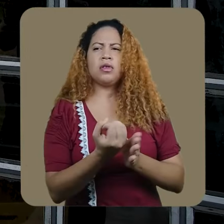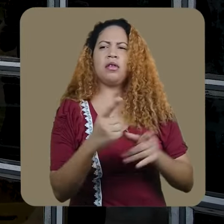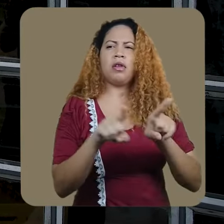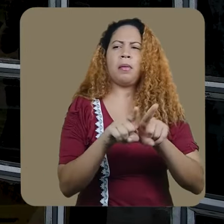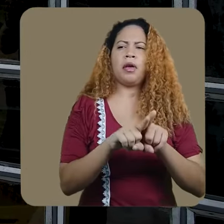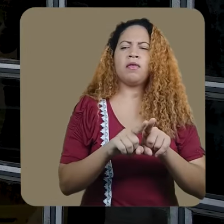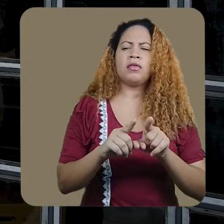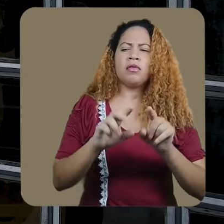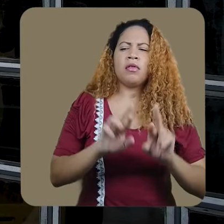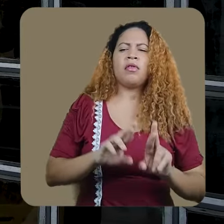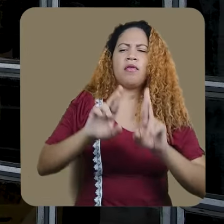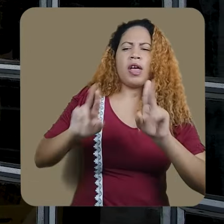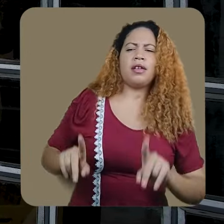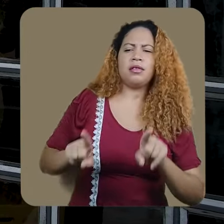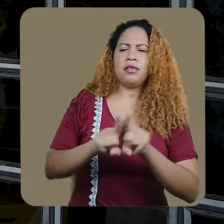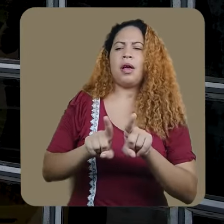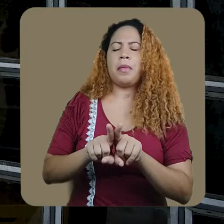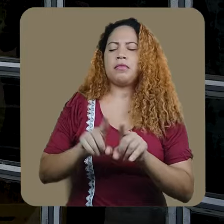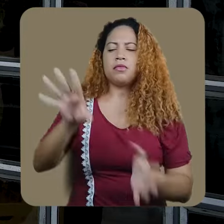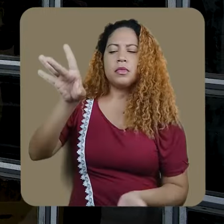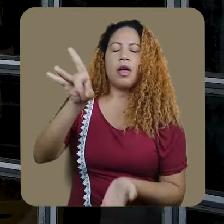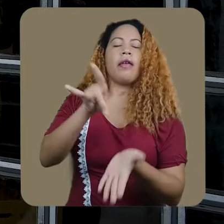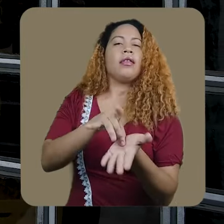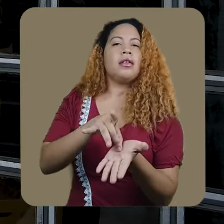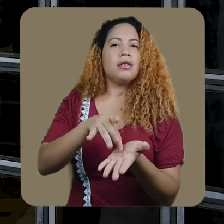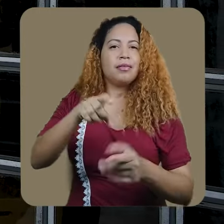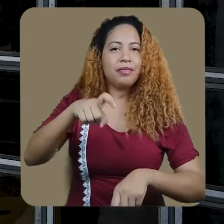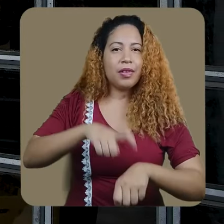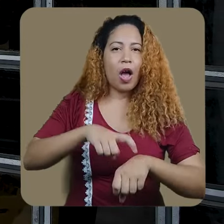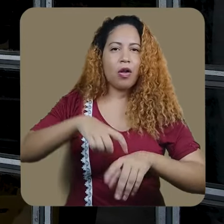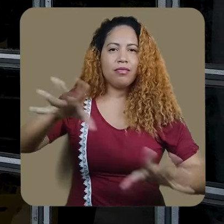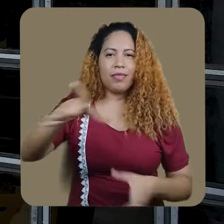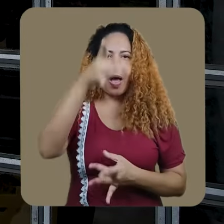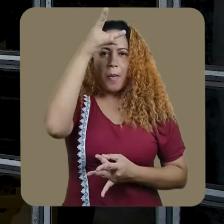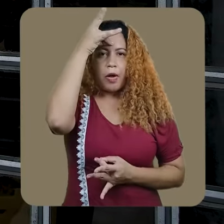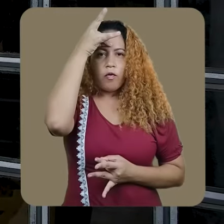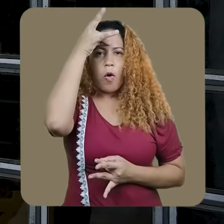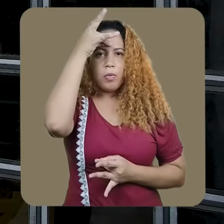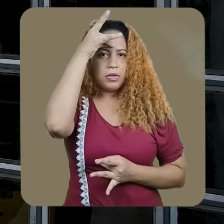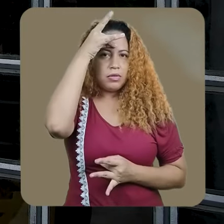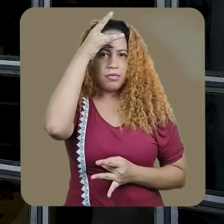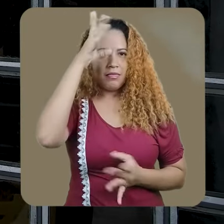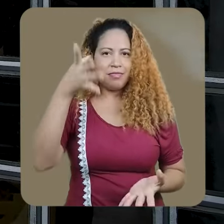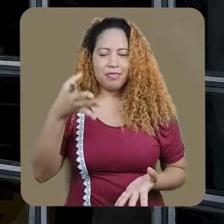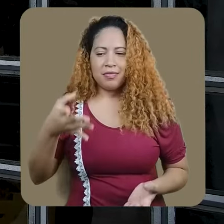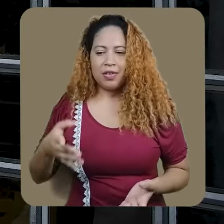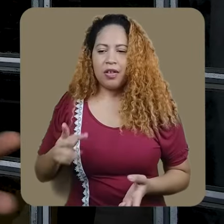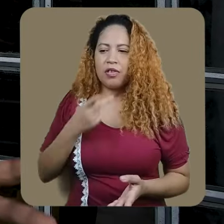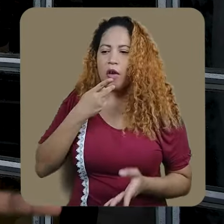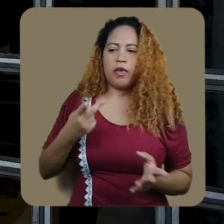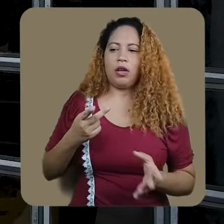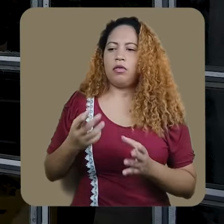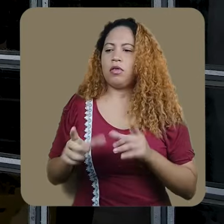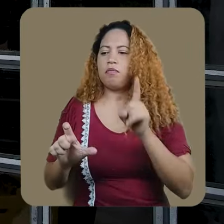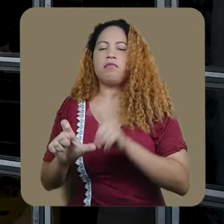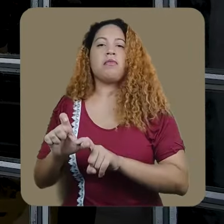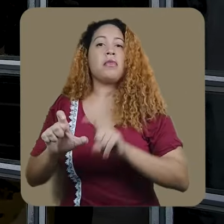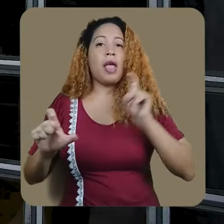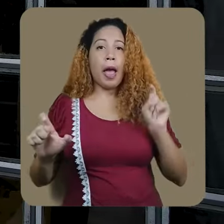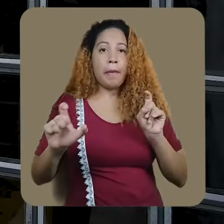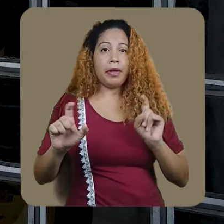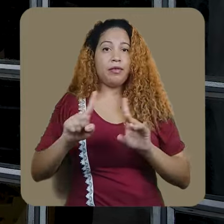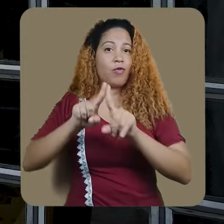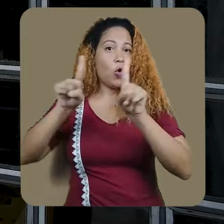elas fazem muita diferença, né? E com certeza também na hora da performance, assim, né? Porque a gente tá falando de